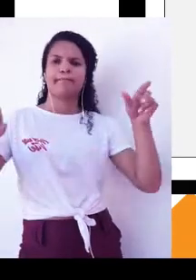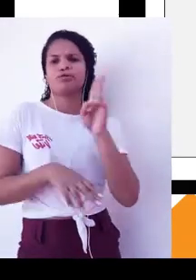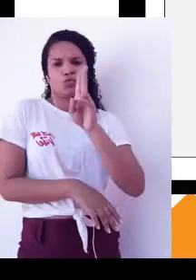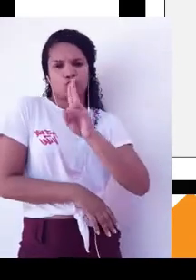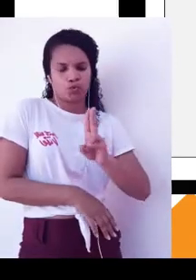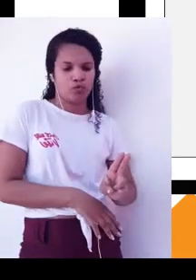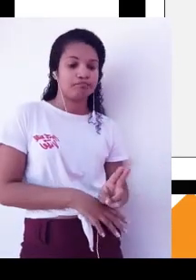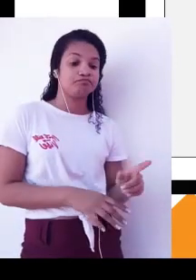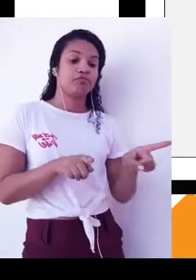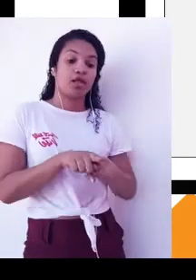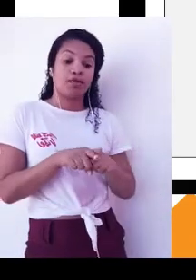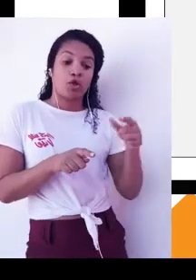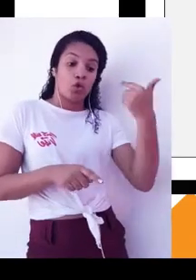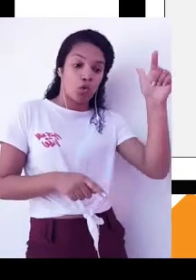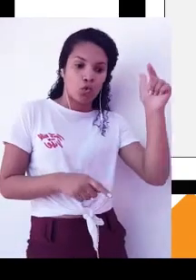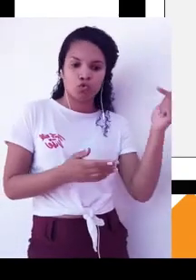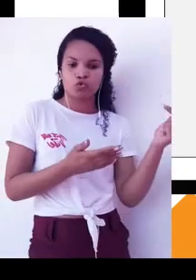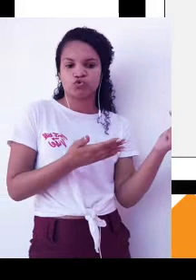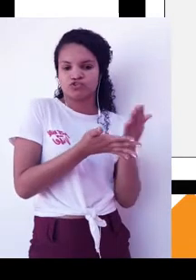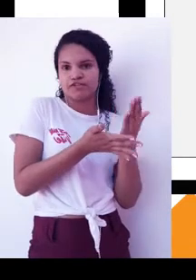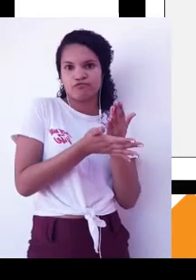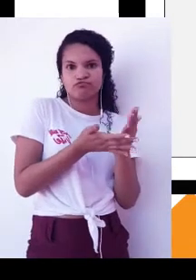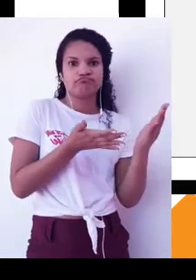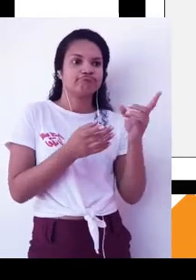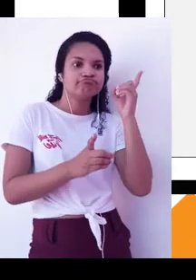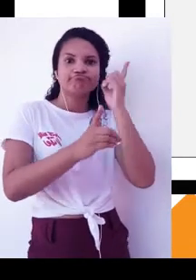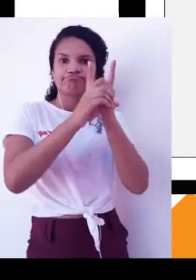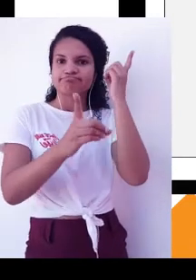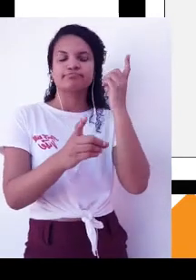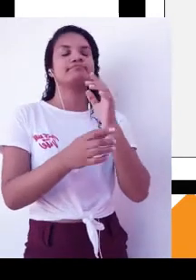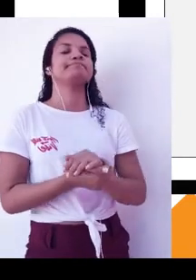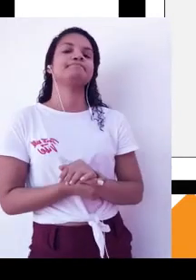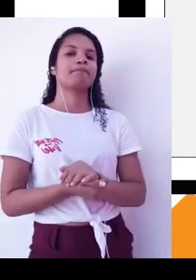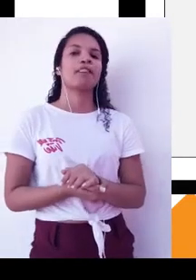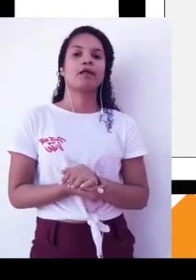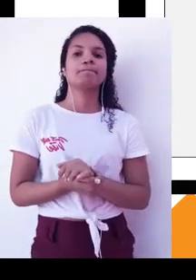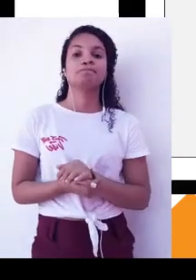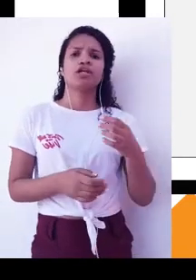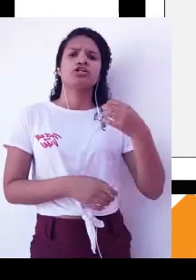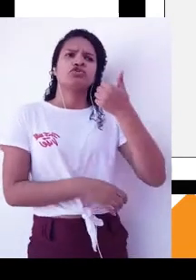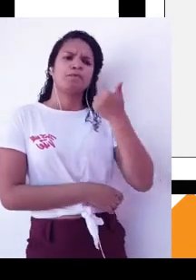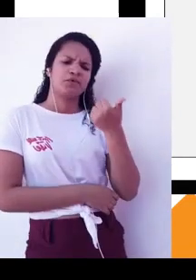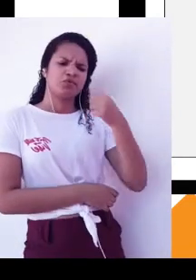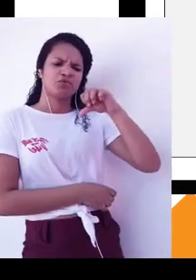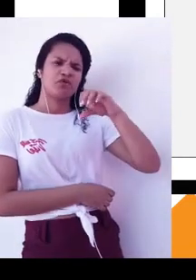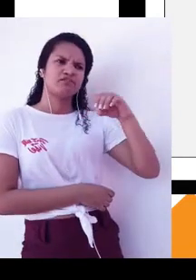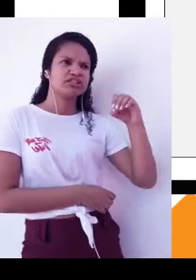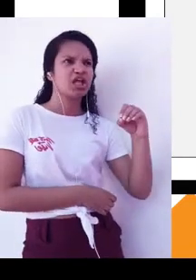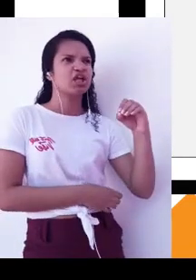foram redescobertos e de 1900 a 1930, mais ou